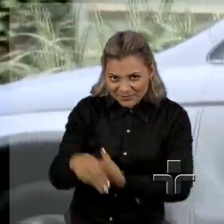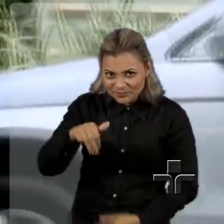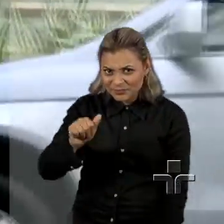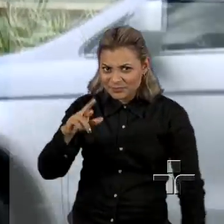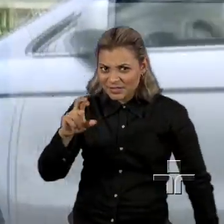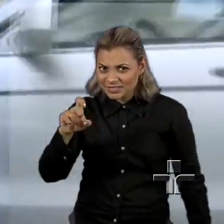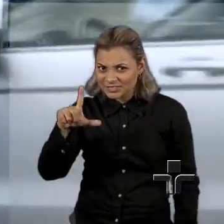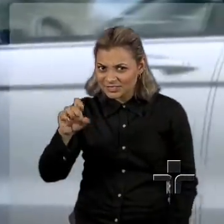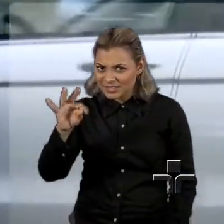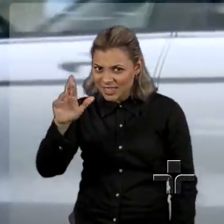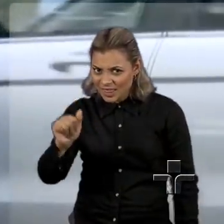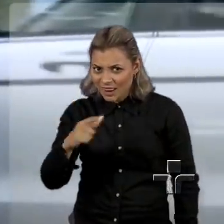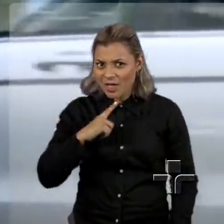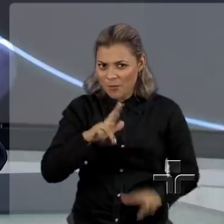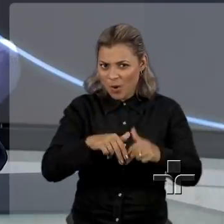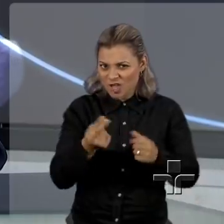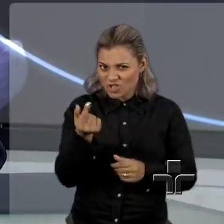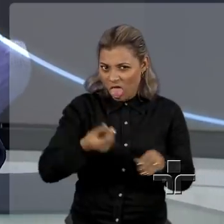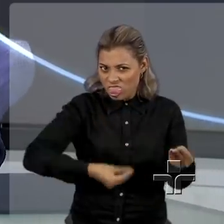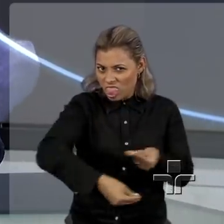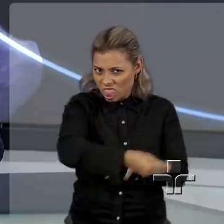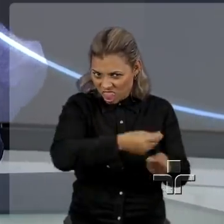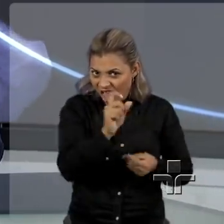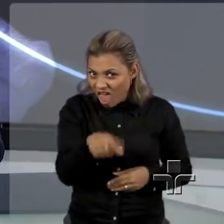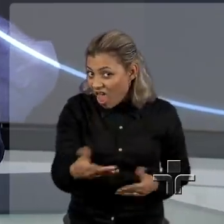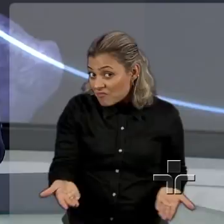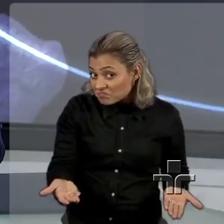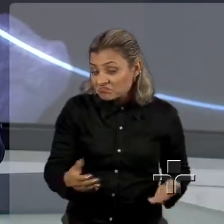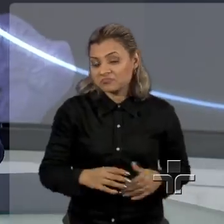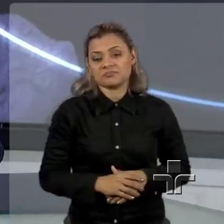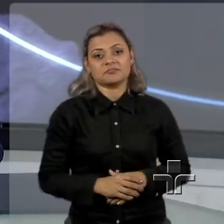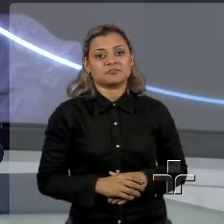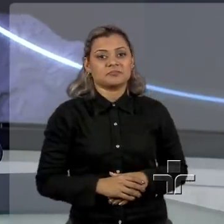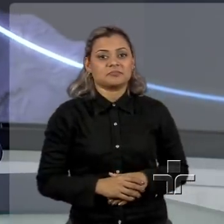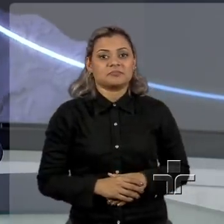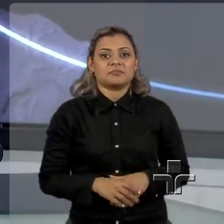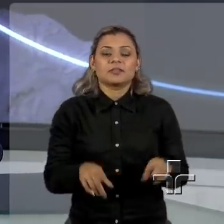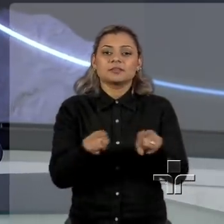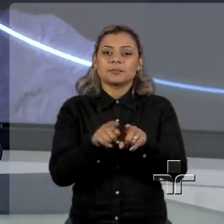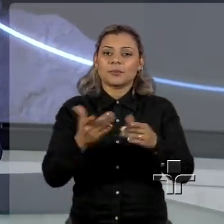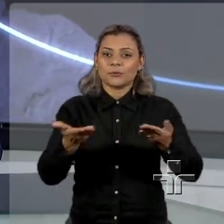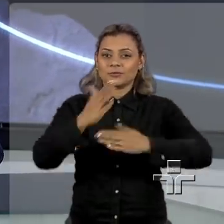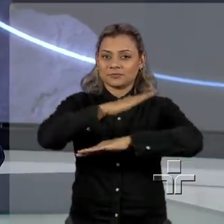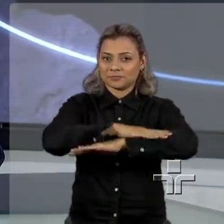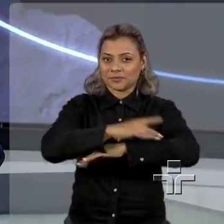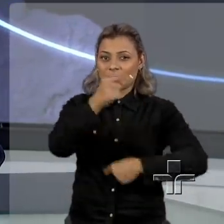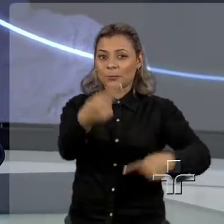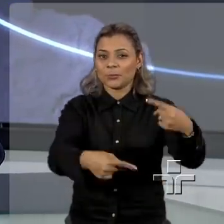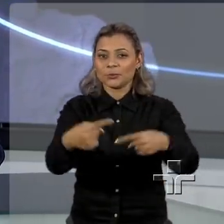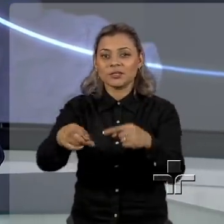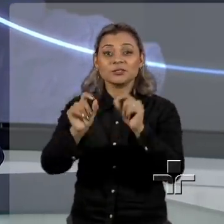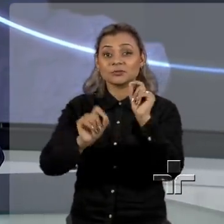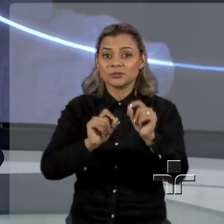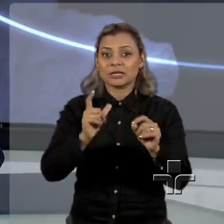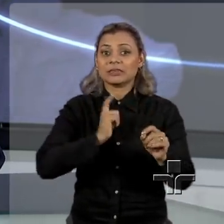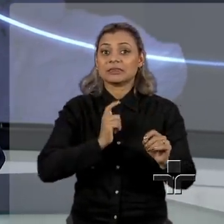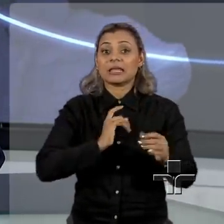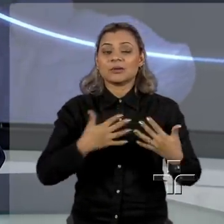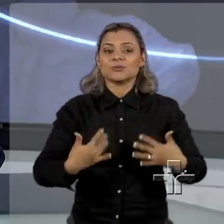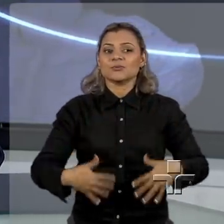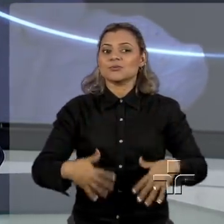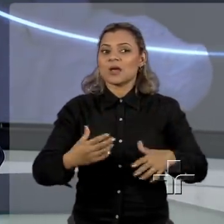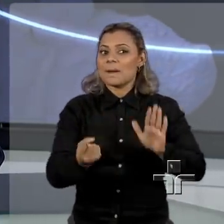Temer, para lavar dinheiro. A gente fala muitas vezes aqui na bancada que a política ela é feita por símbolos.